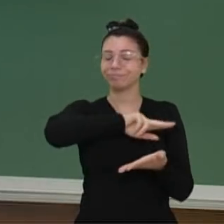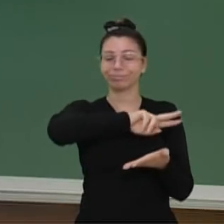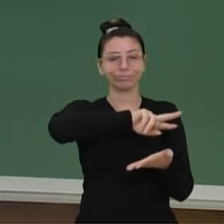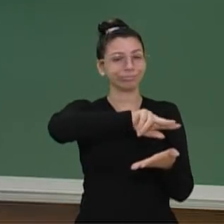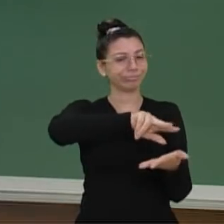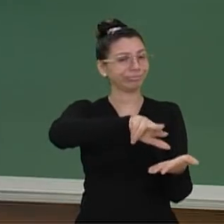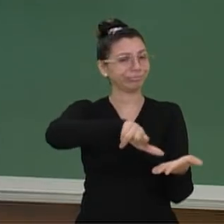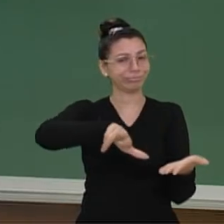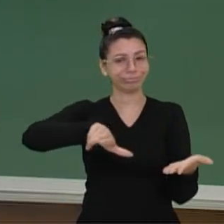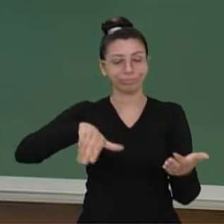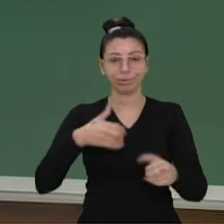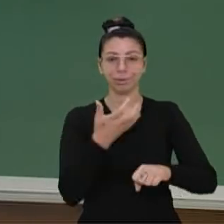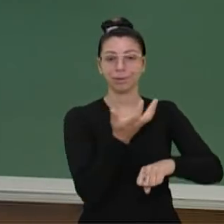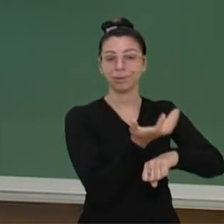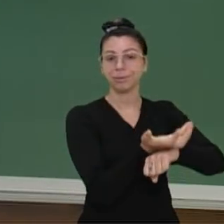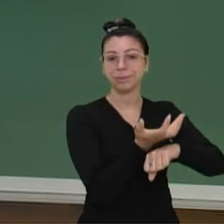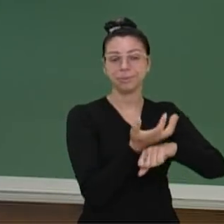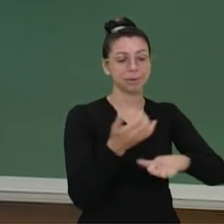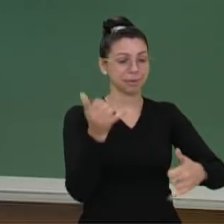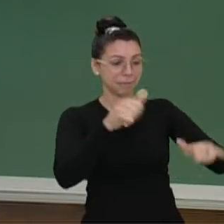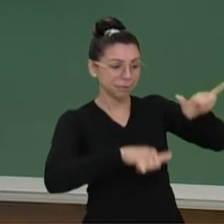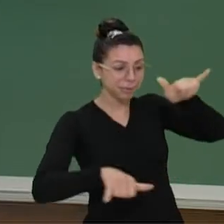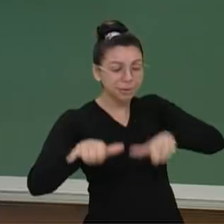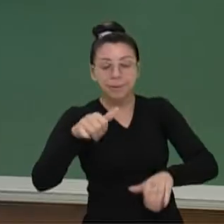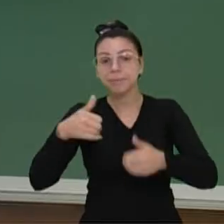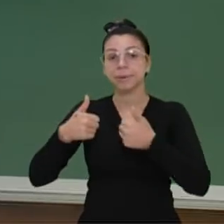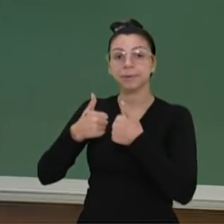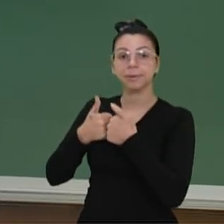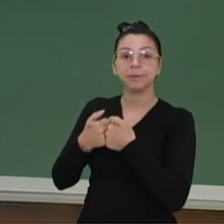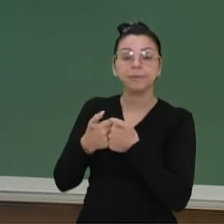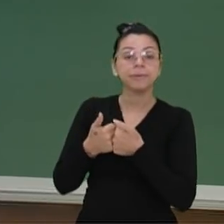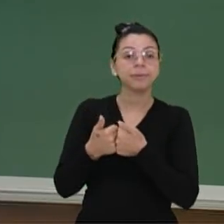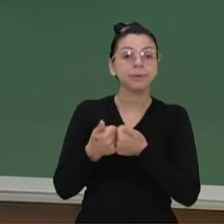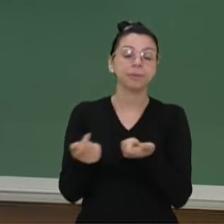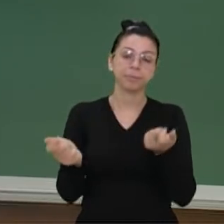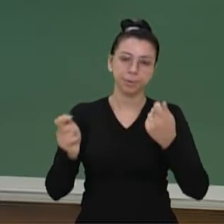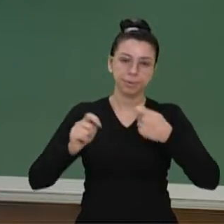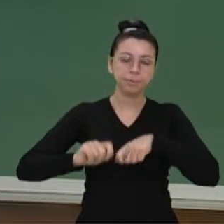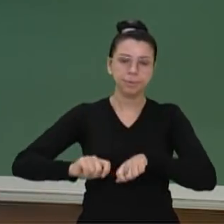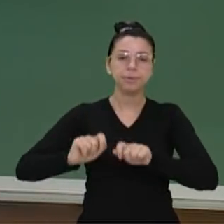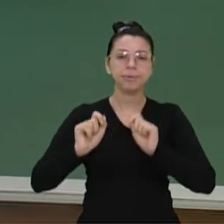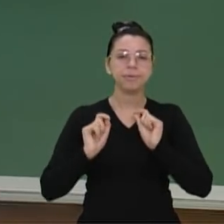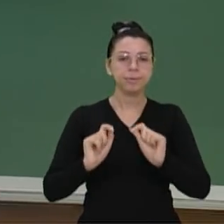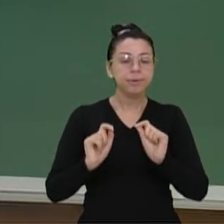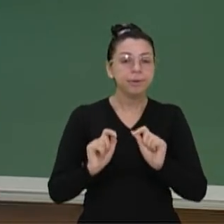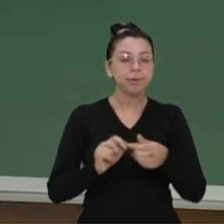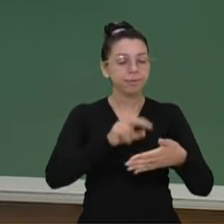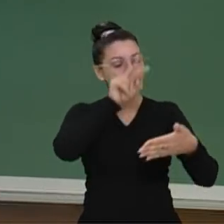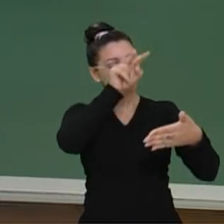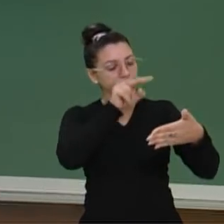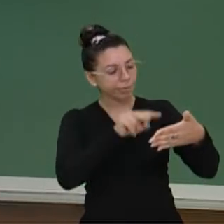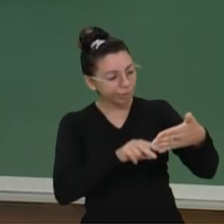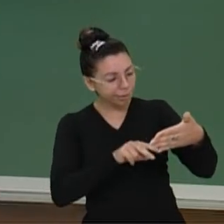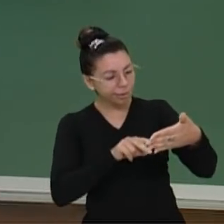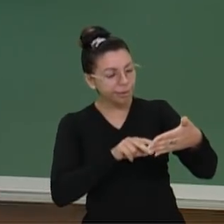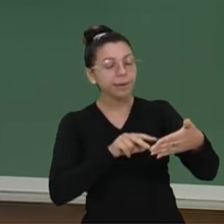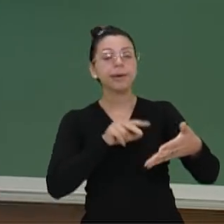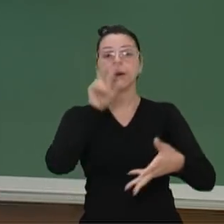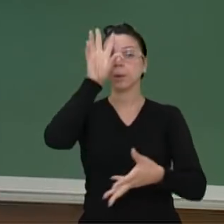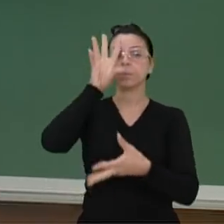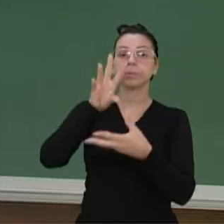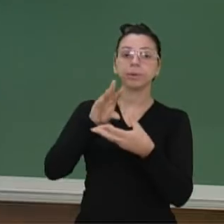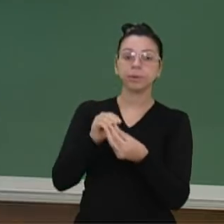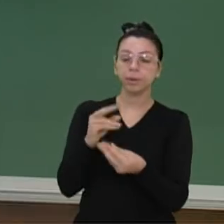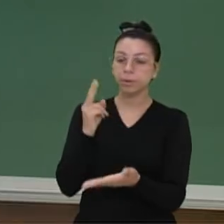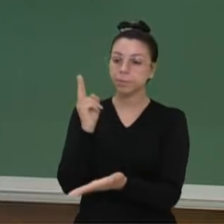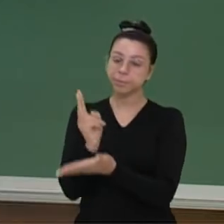outras disciplinas, na química, na física. A gente precisa, às vezes, só ler, interpretar e aí